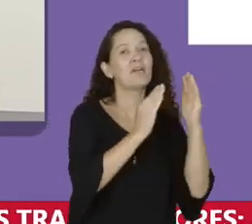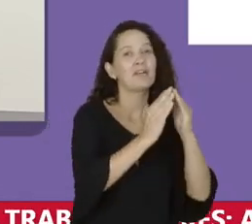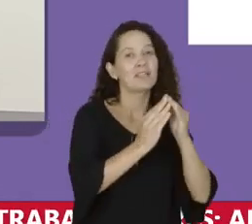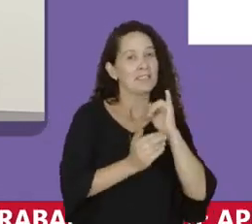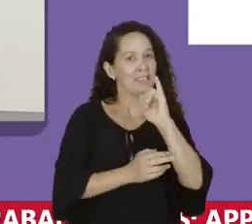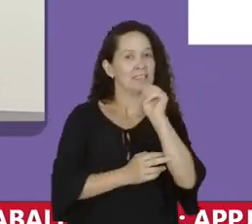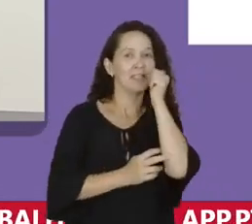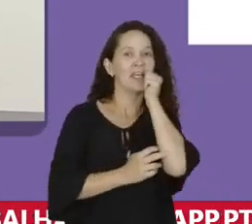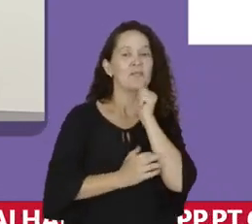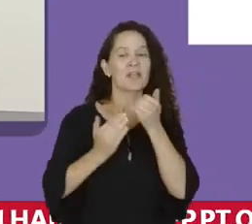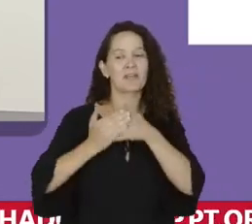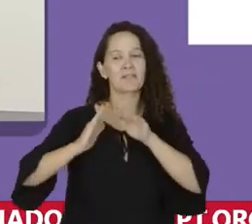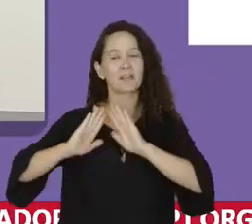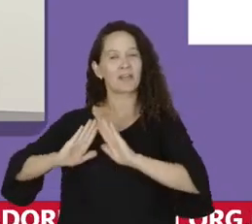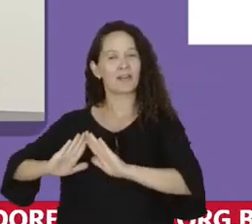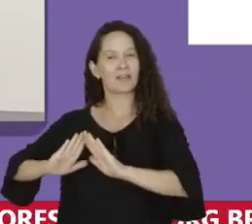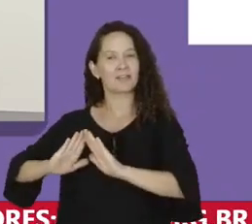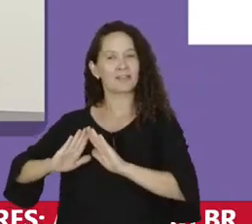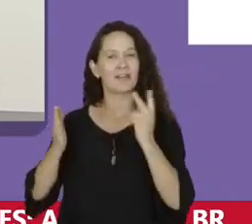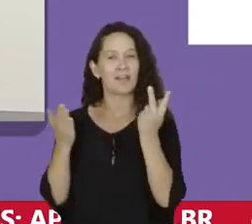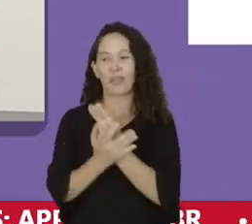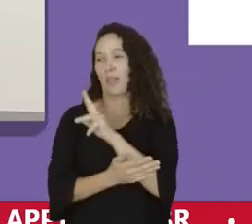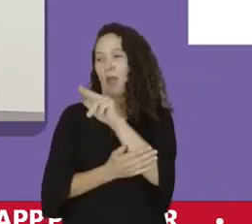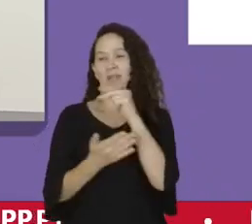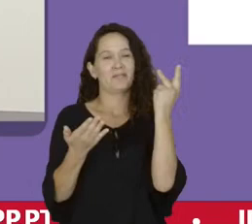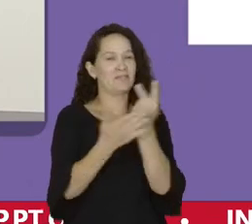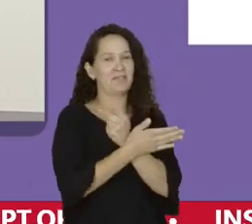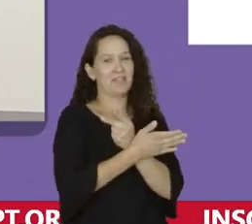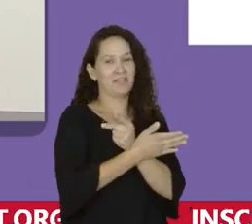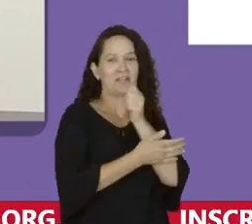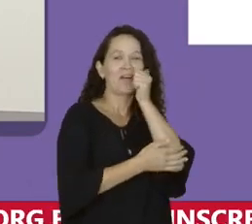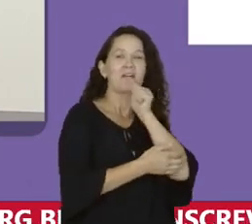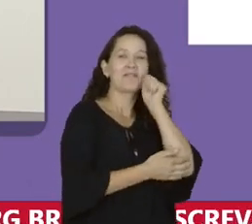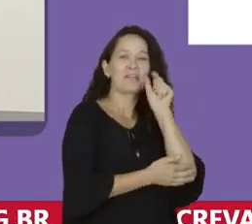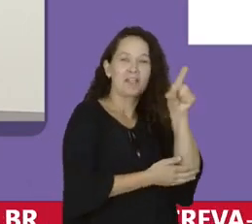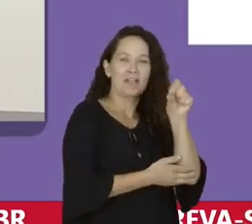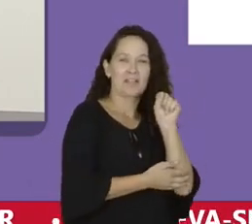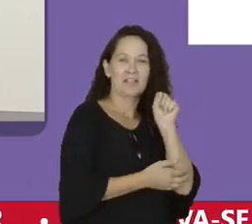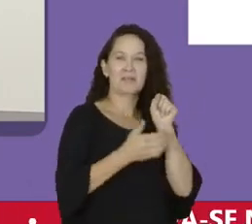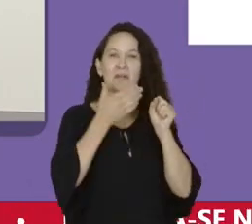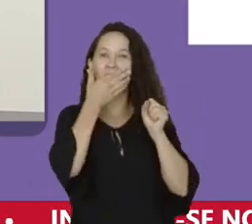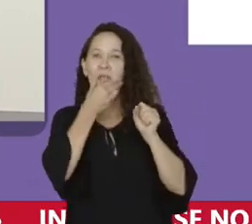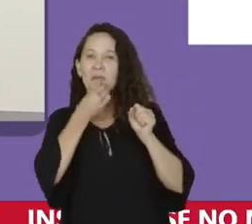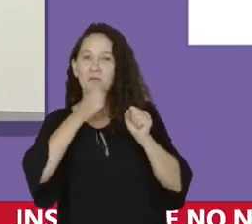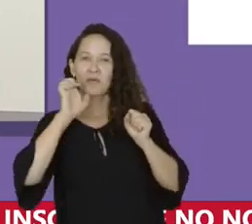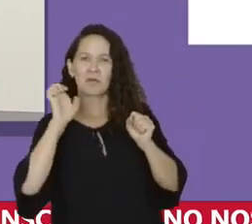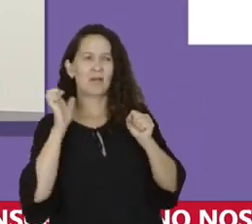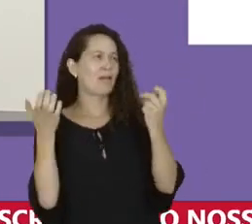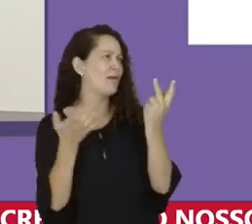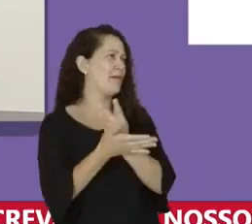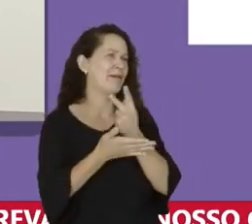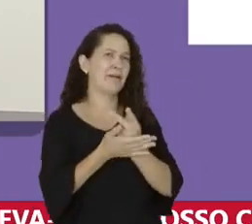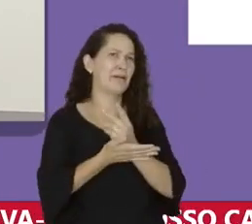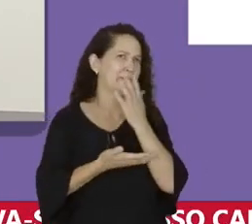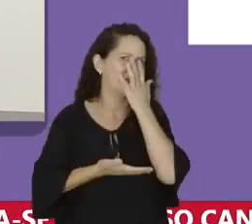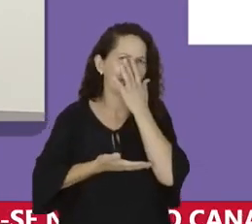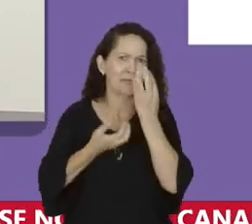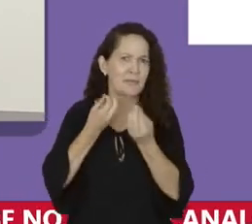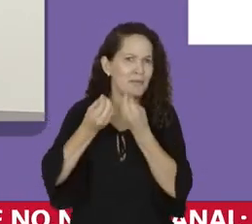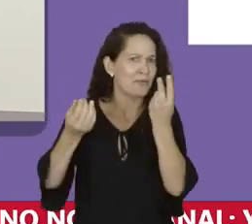a mãe não sair de casa, esses fenômenos não acontecerão. É de uma simplificação, obviamente, grosseira,